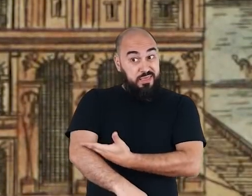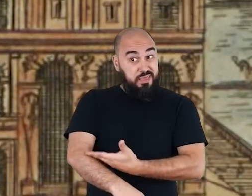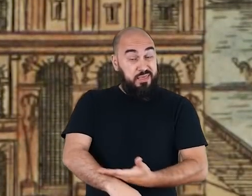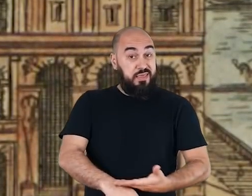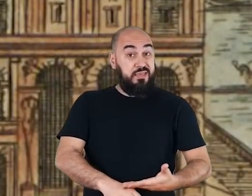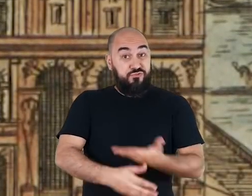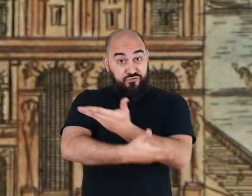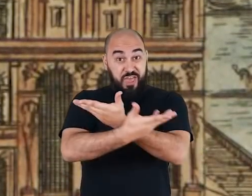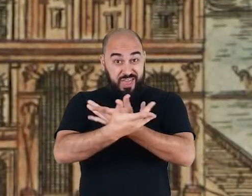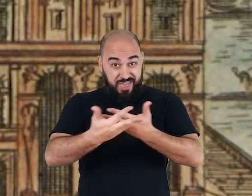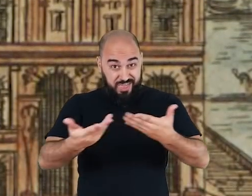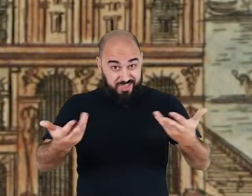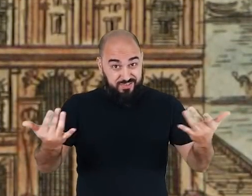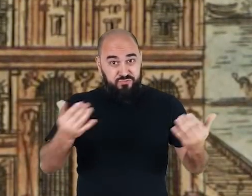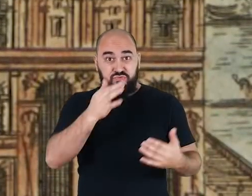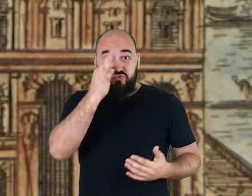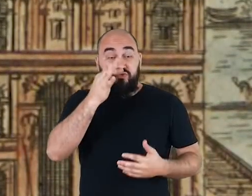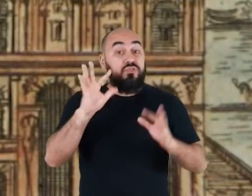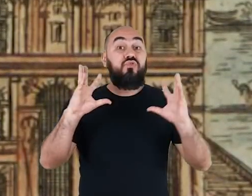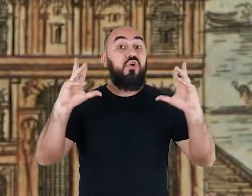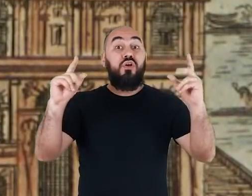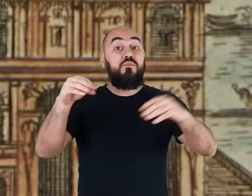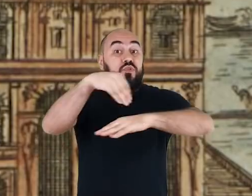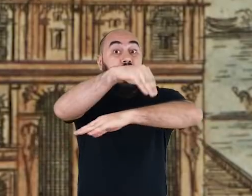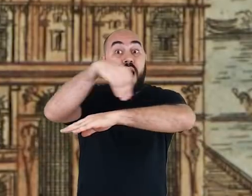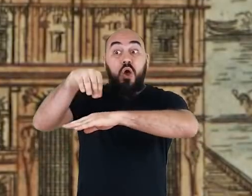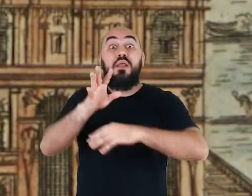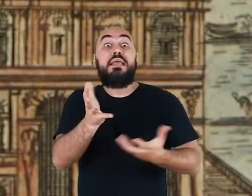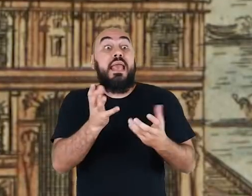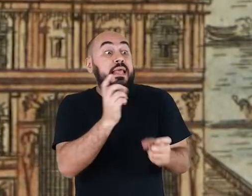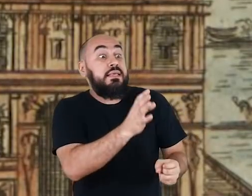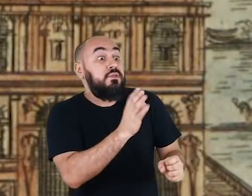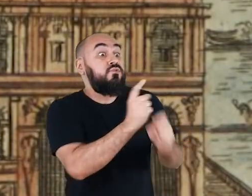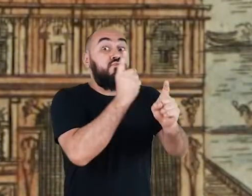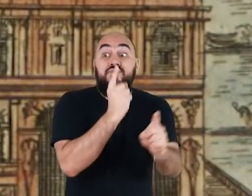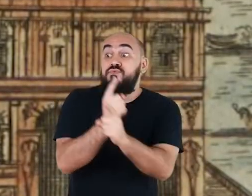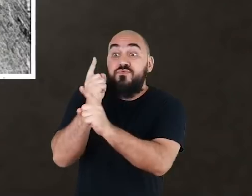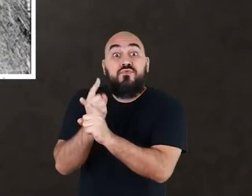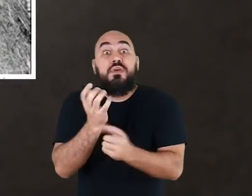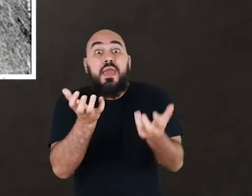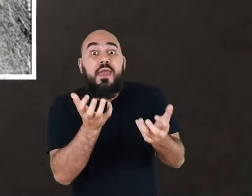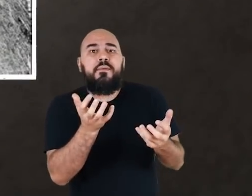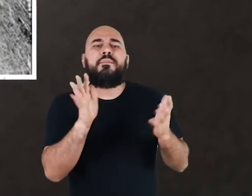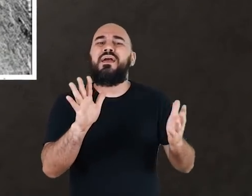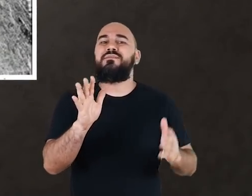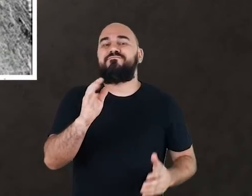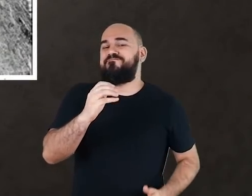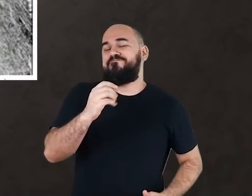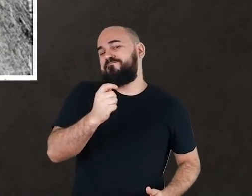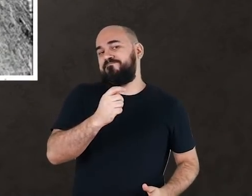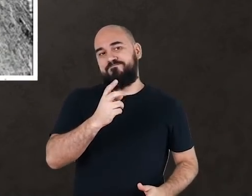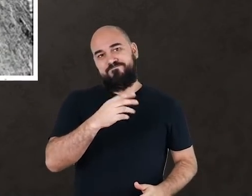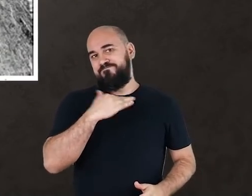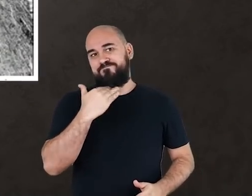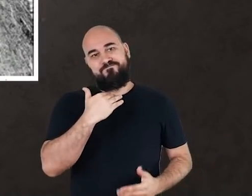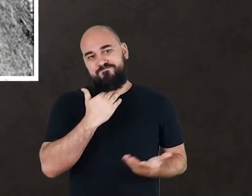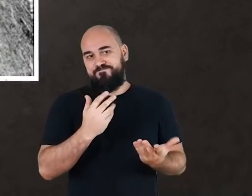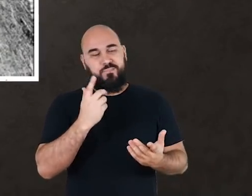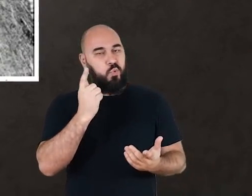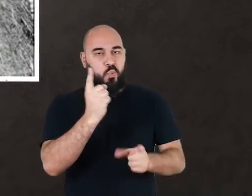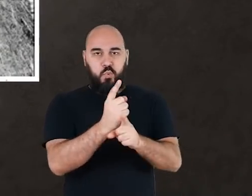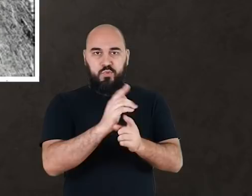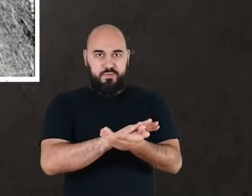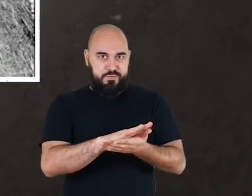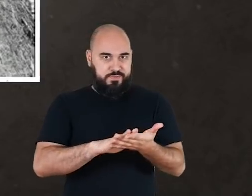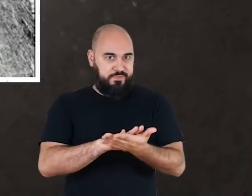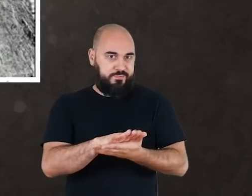mais desejados pelos arqueólogos, embora nada dele foi encontrado até hoje. O grande problema, como eu falei, é que as